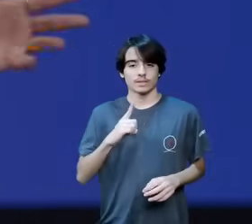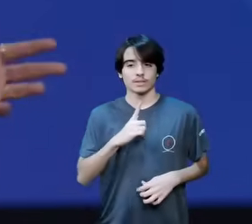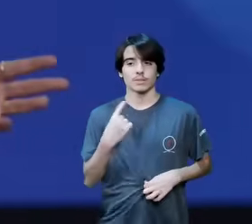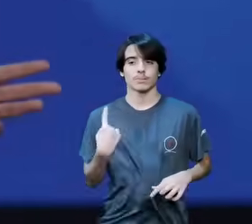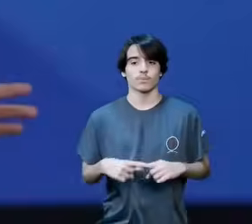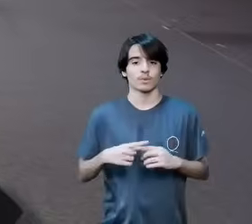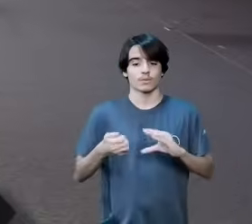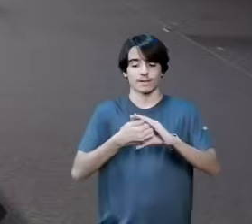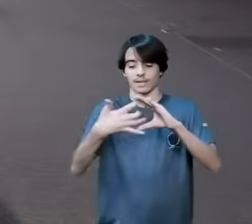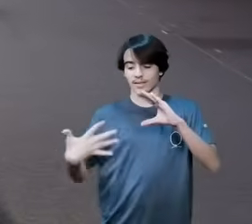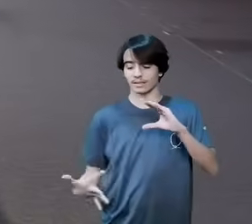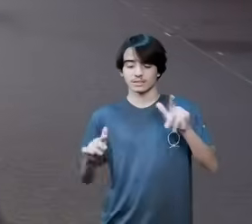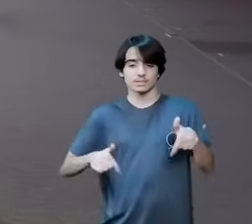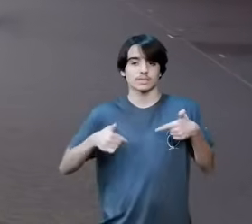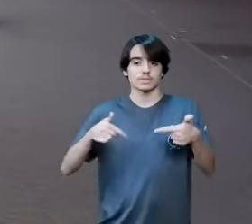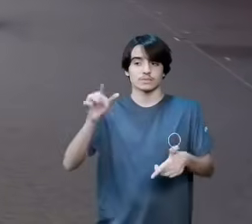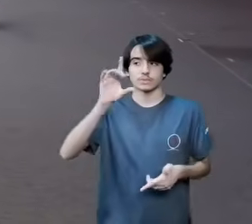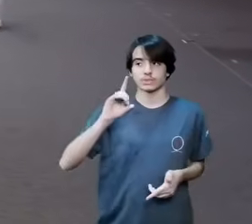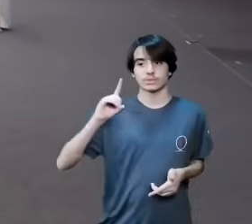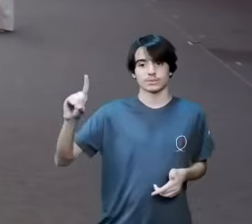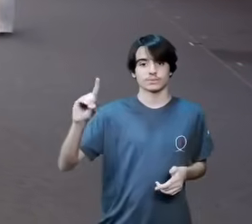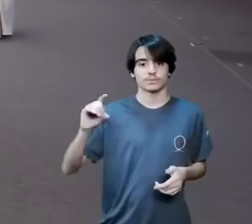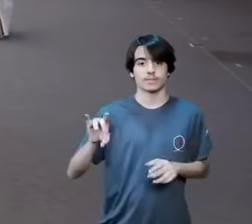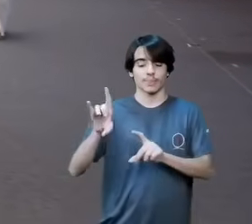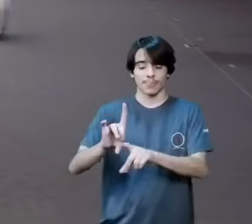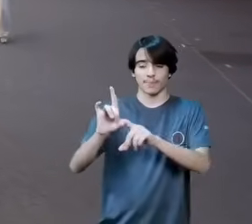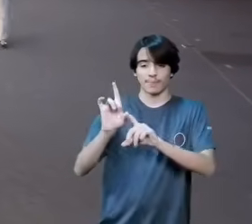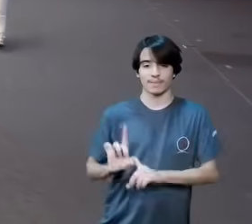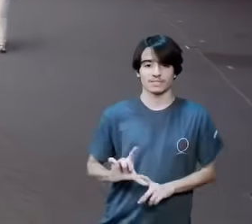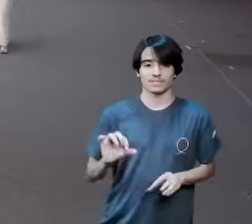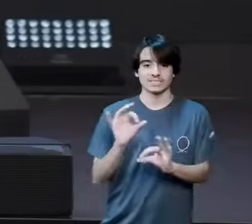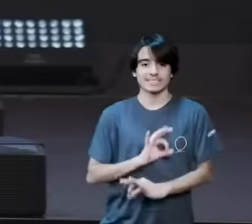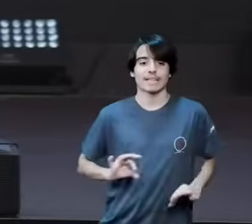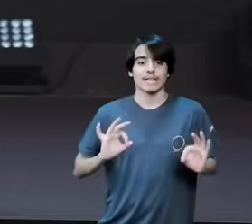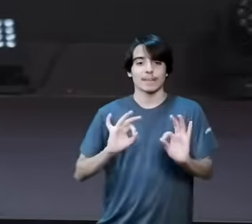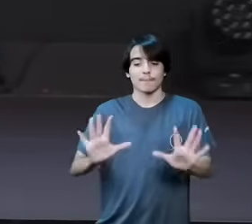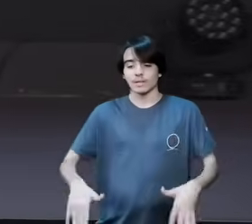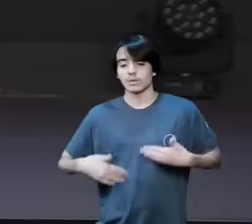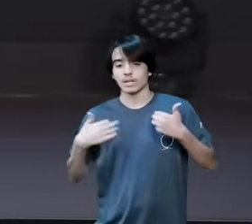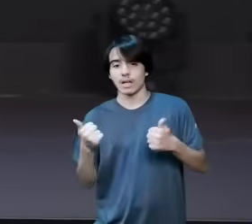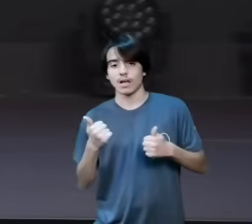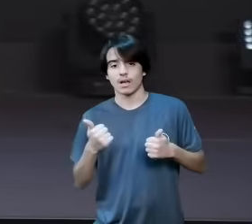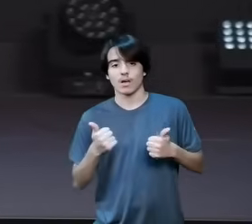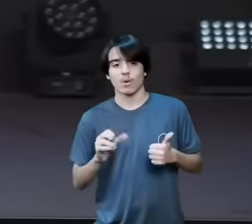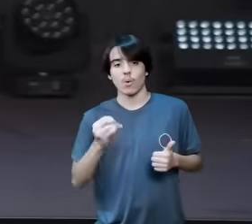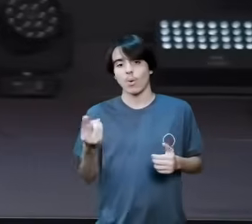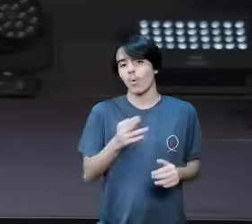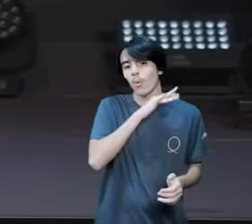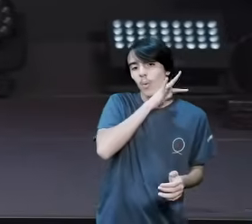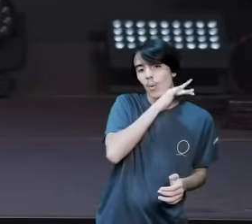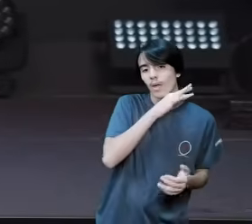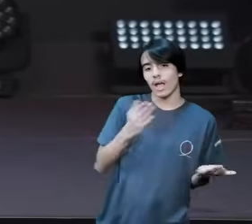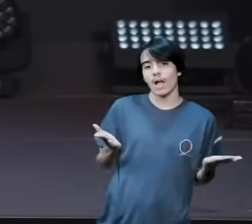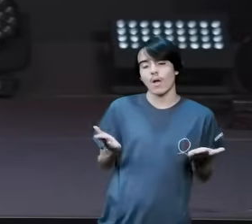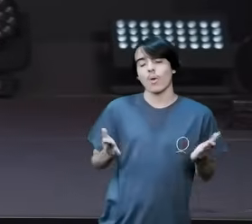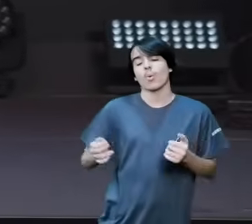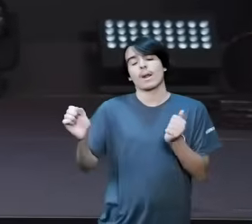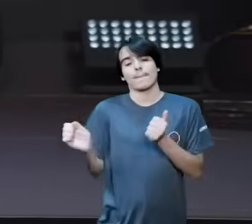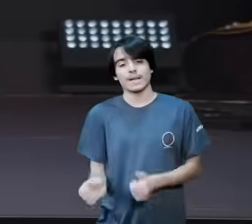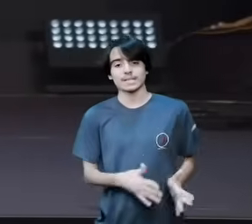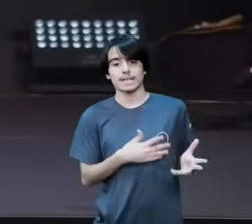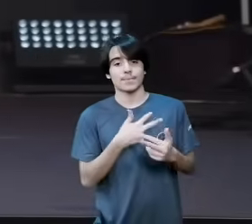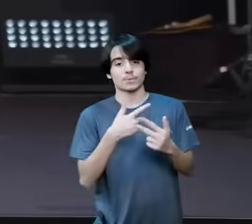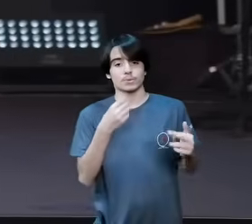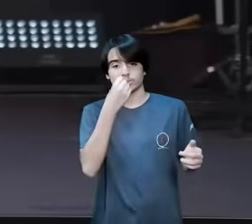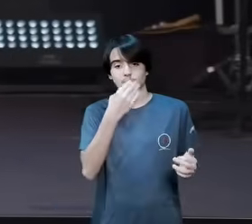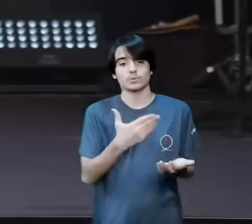das características da ação de Deus. Ele não depende de nada melhorar ou de nada que é ruim agora passar para que